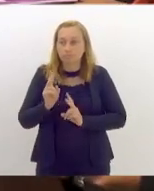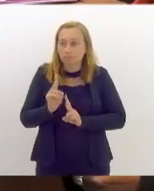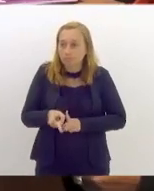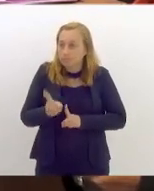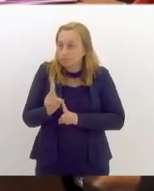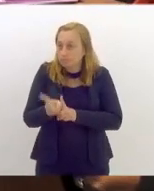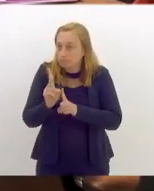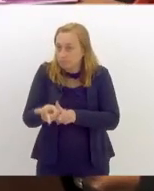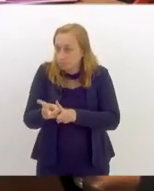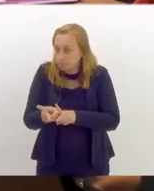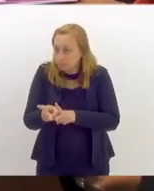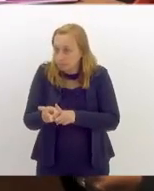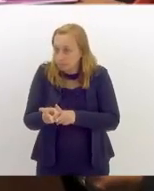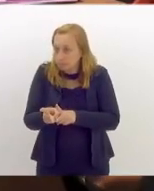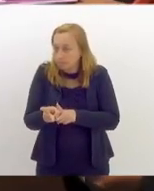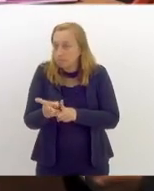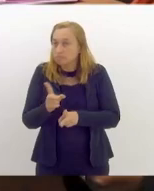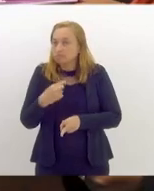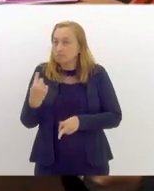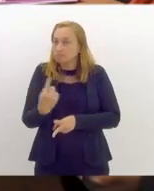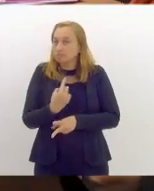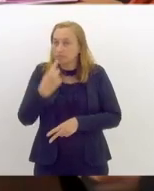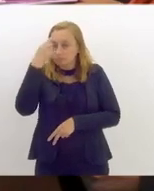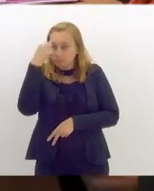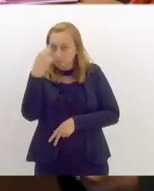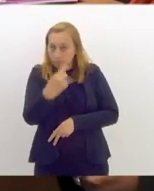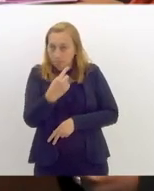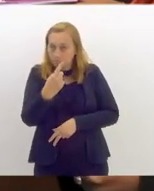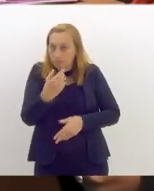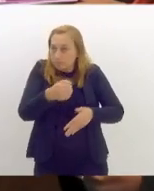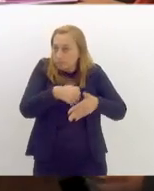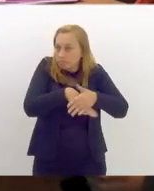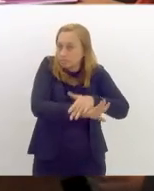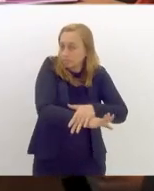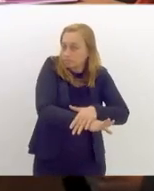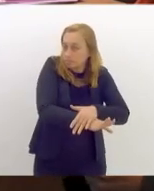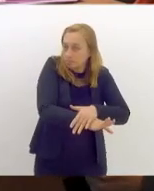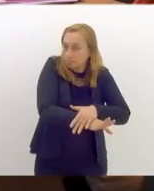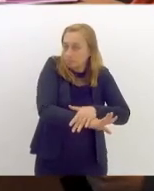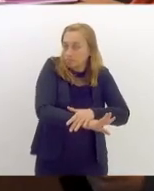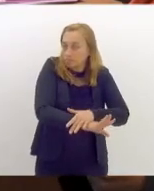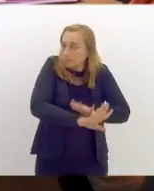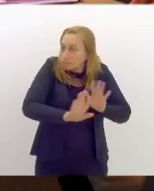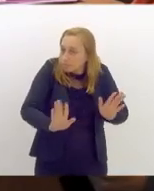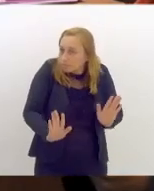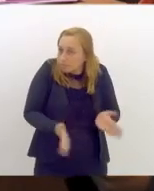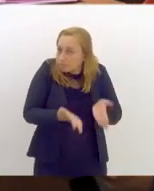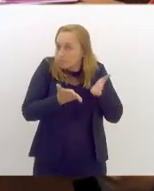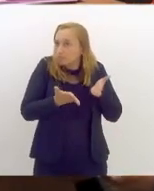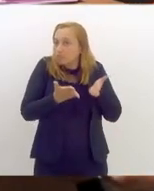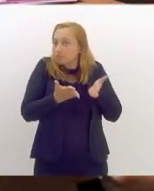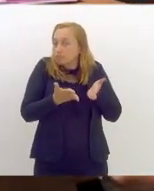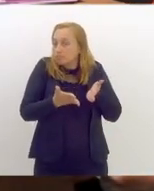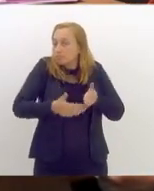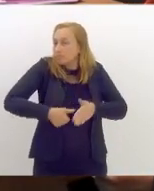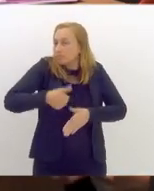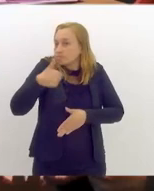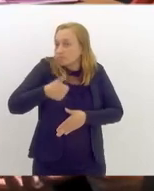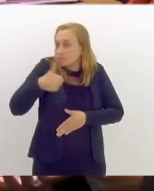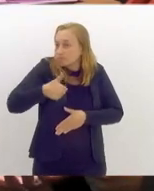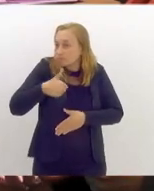do jeito que está nós vamos estar mandando arquivo uma iniciativa primeiro